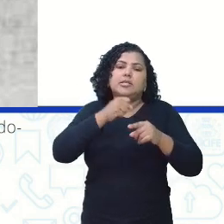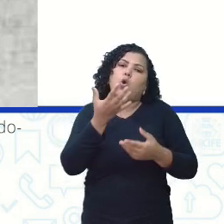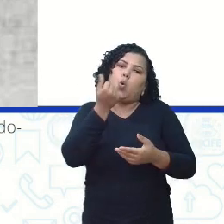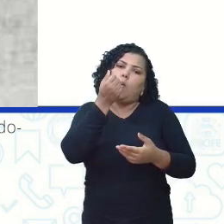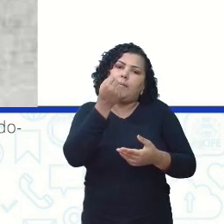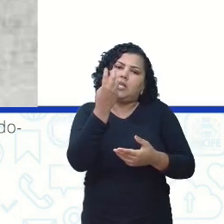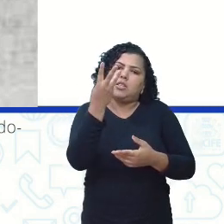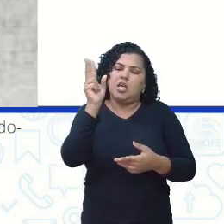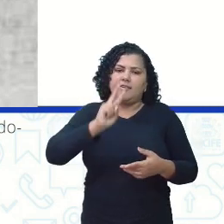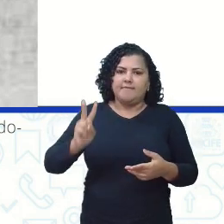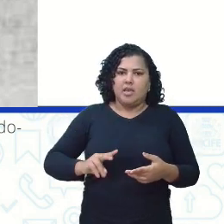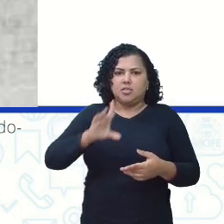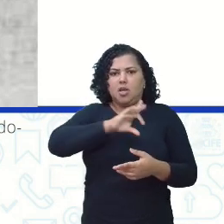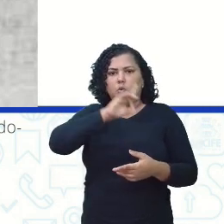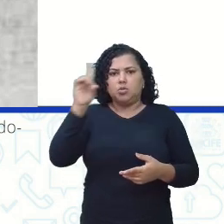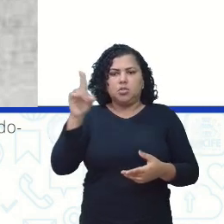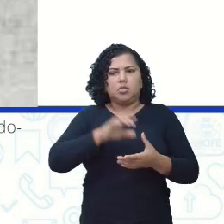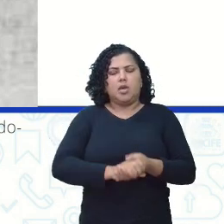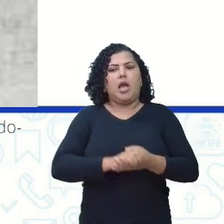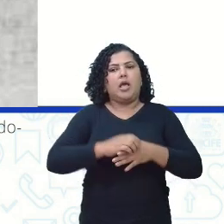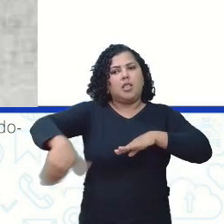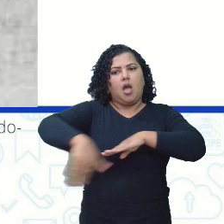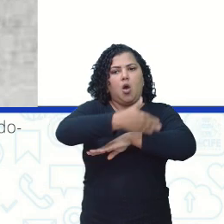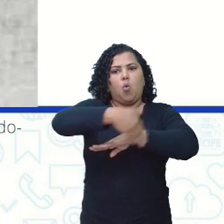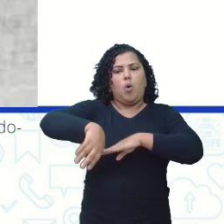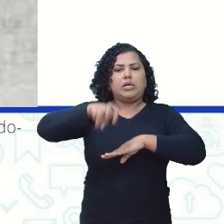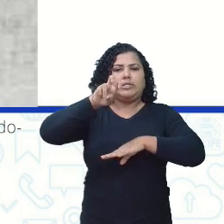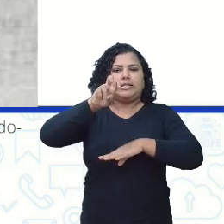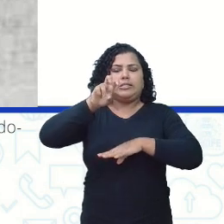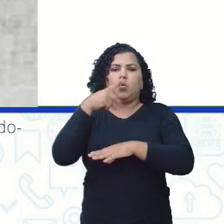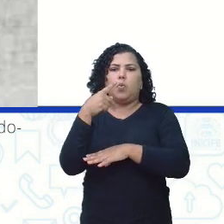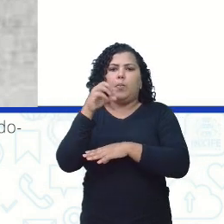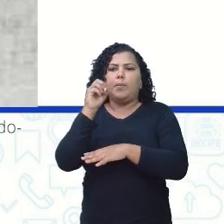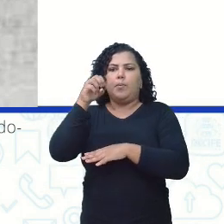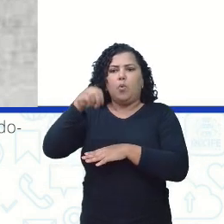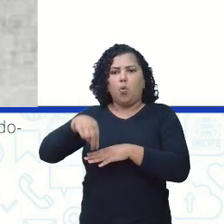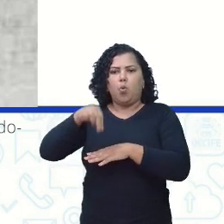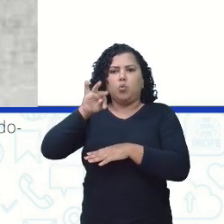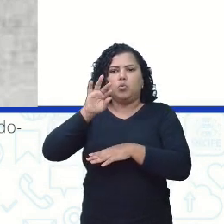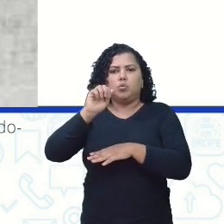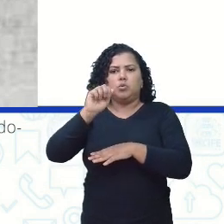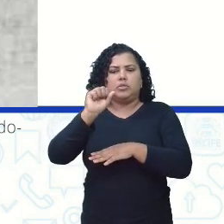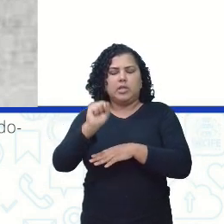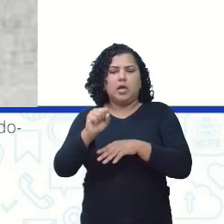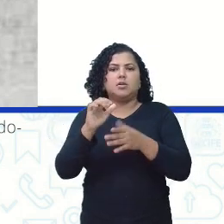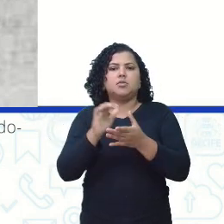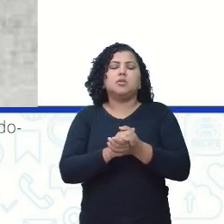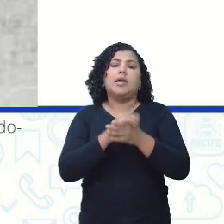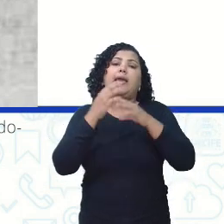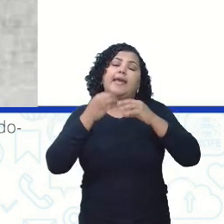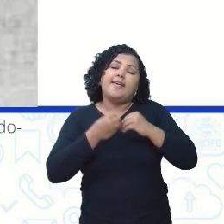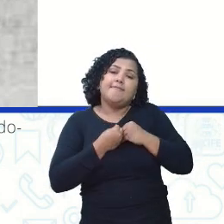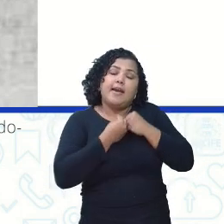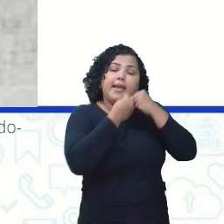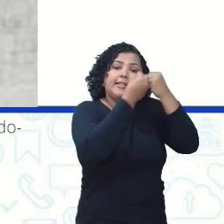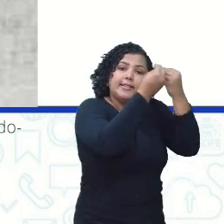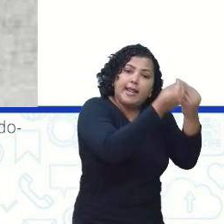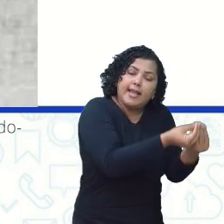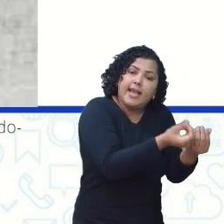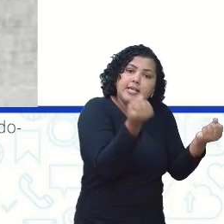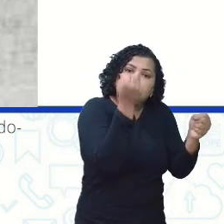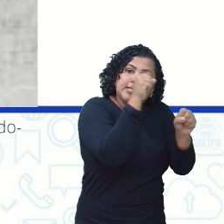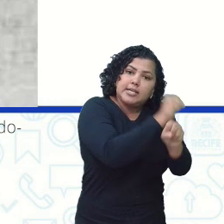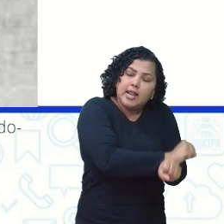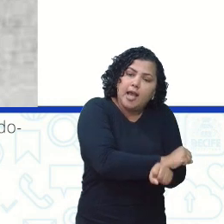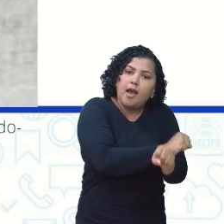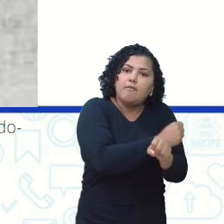5 pontas, número 11, se dirá para quem é. Na mesma casa serão entregues ditos escravos, né, com fiel ajuste.